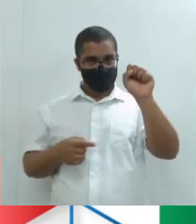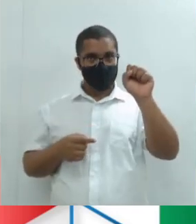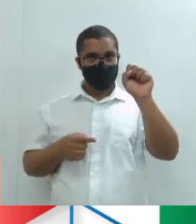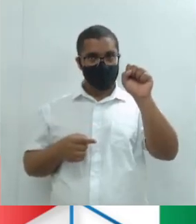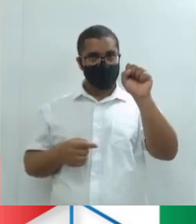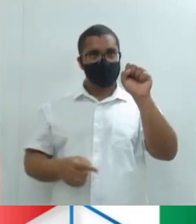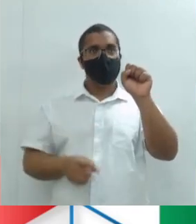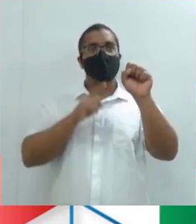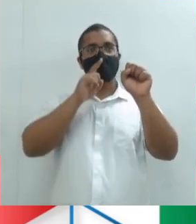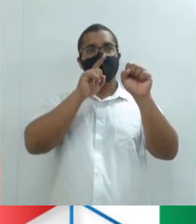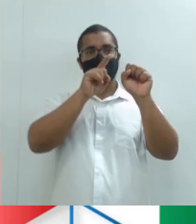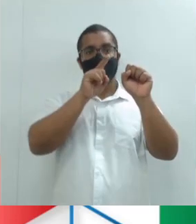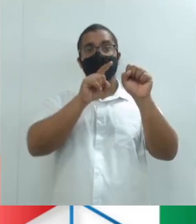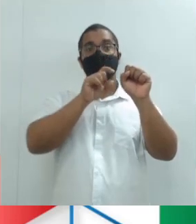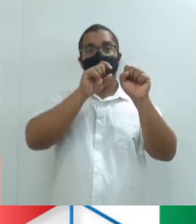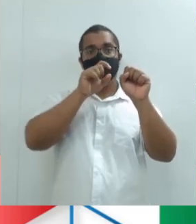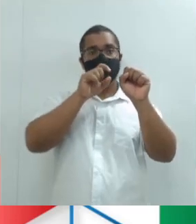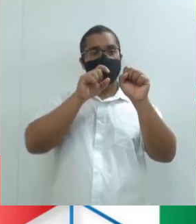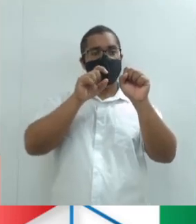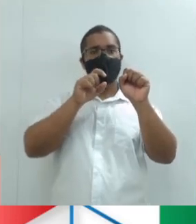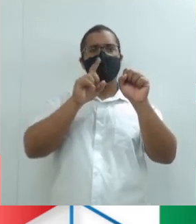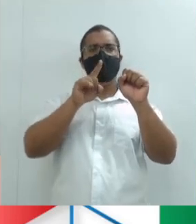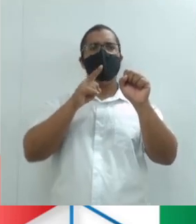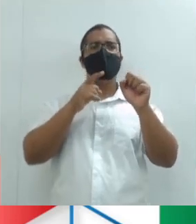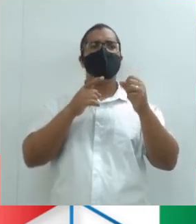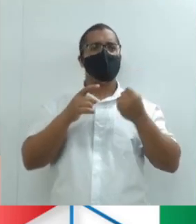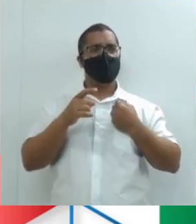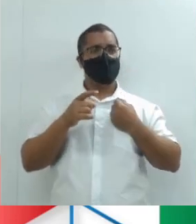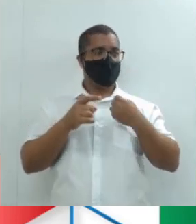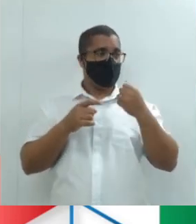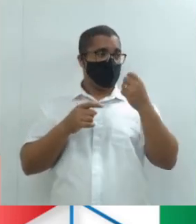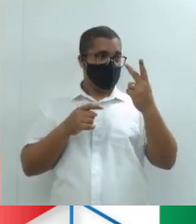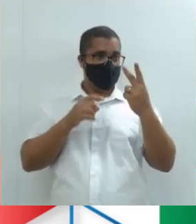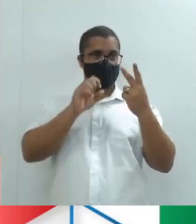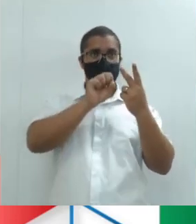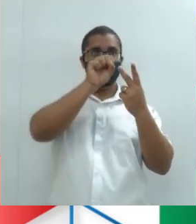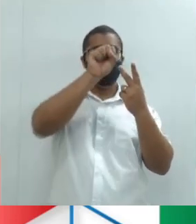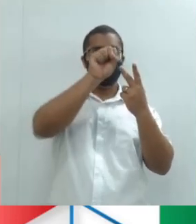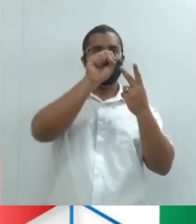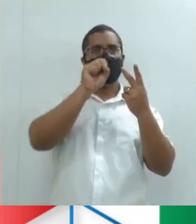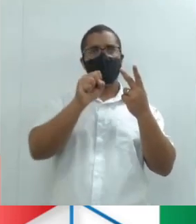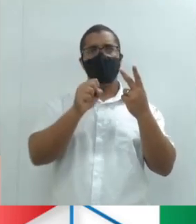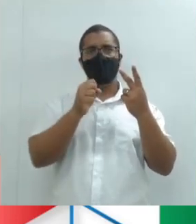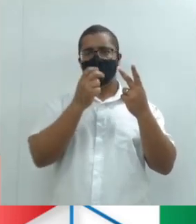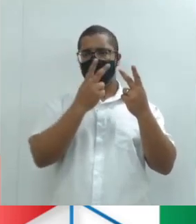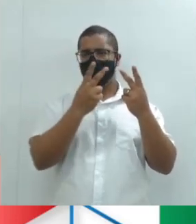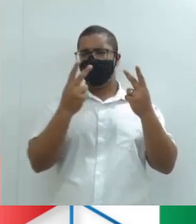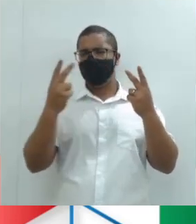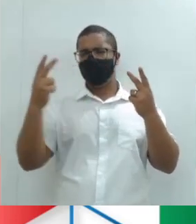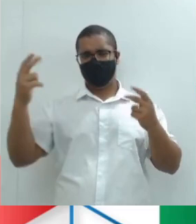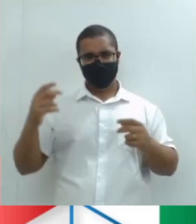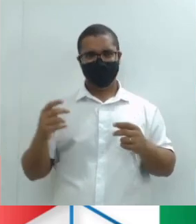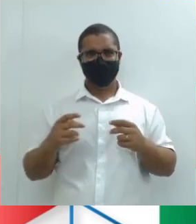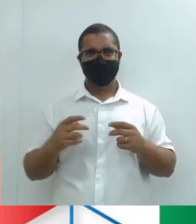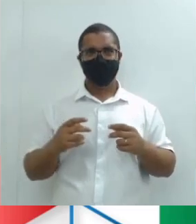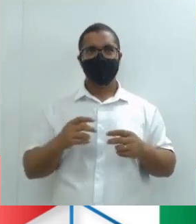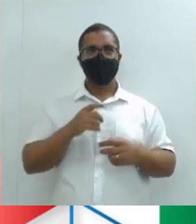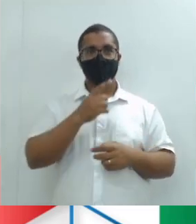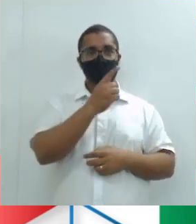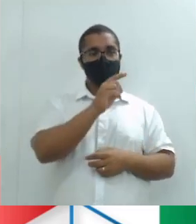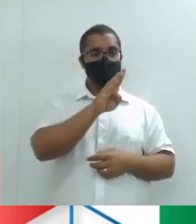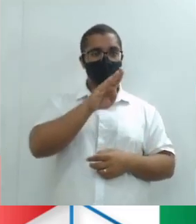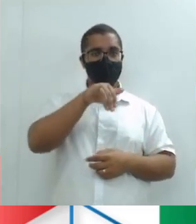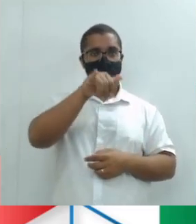de multiplicação e 256 eu posso indicar da mesma forma. Um byte, que é